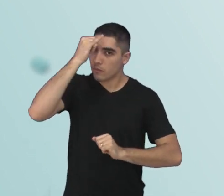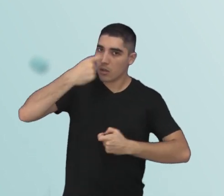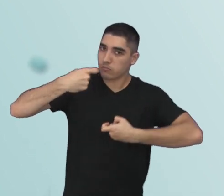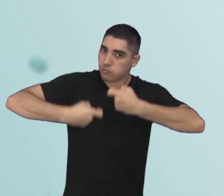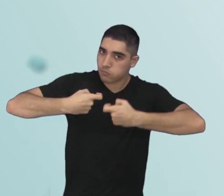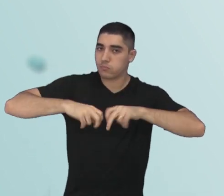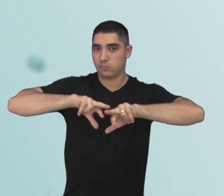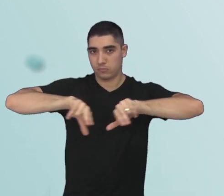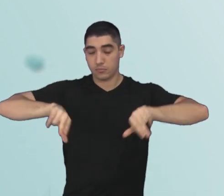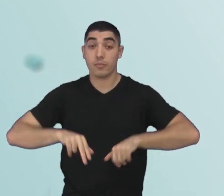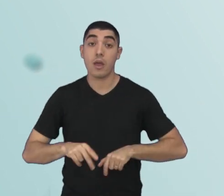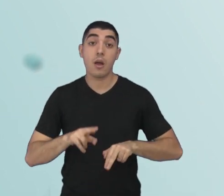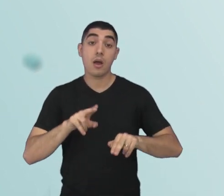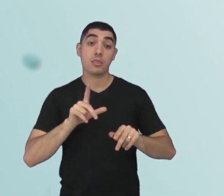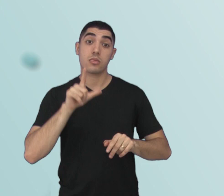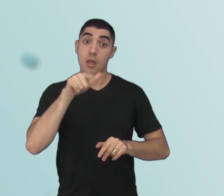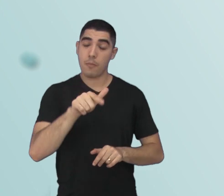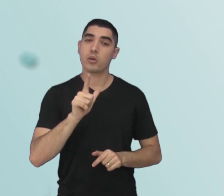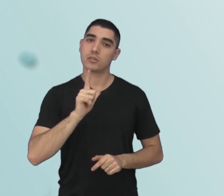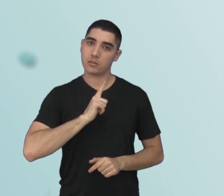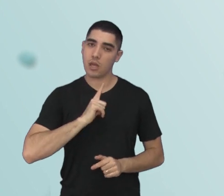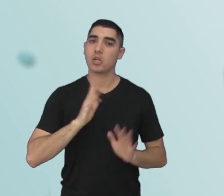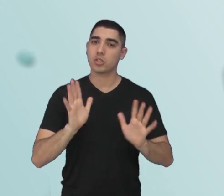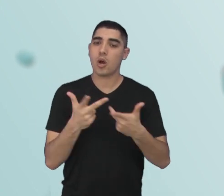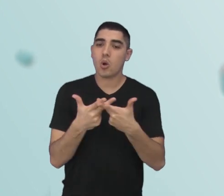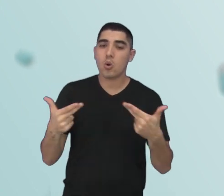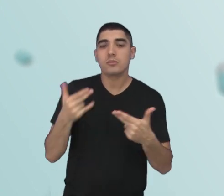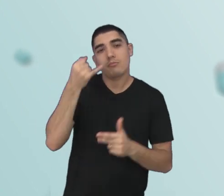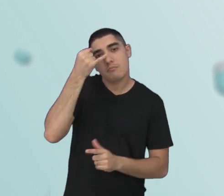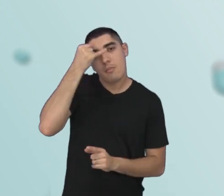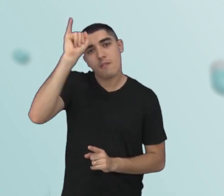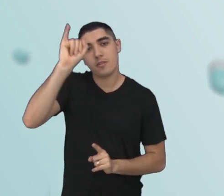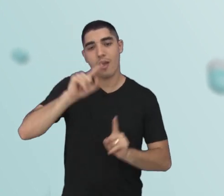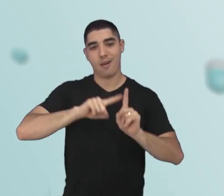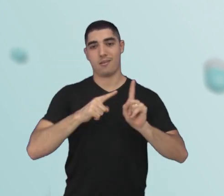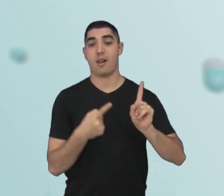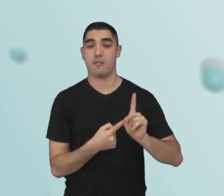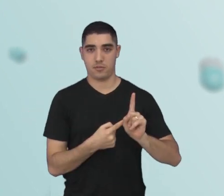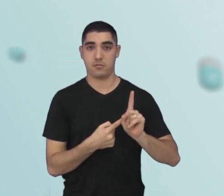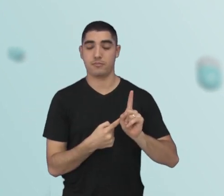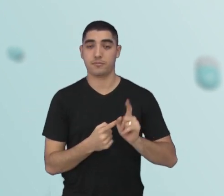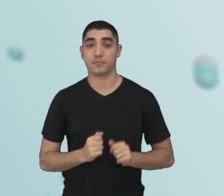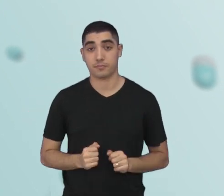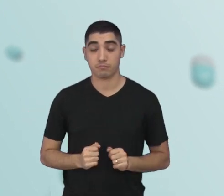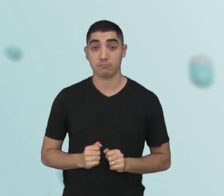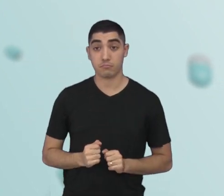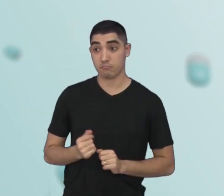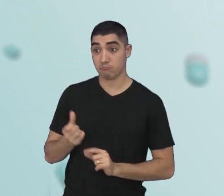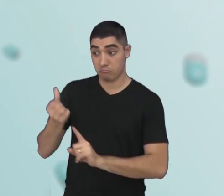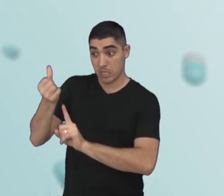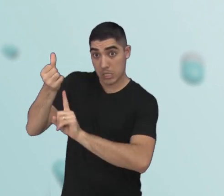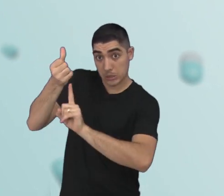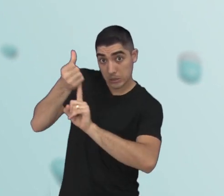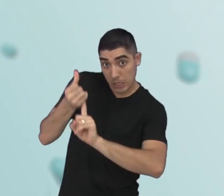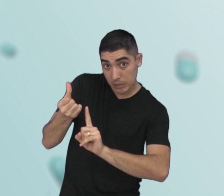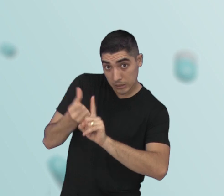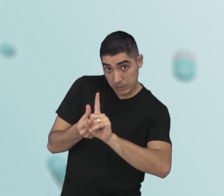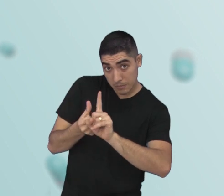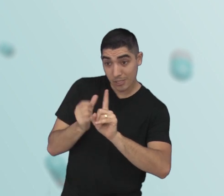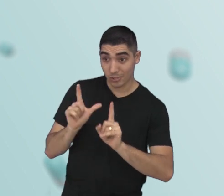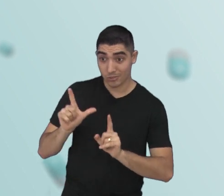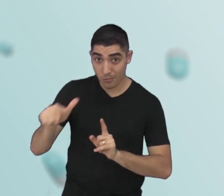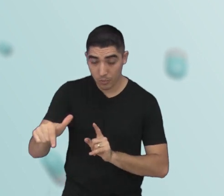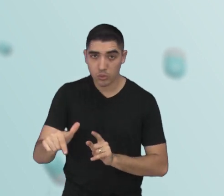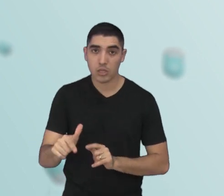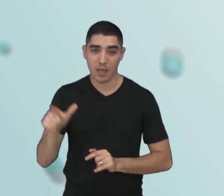Para isso, existem alguns métodos contraceptivos disponíveis e outros que são contraindicados. Nos primeiros 6 meses, a mulher que